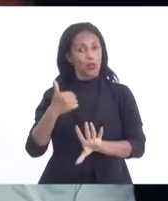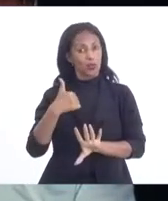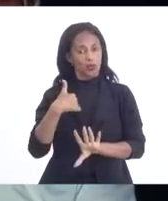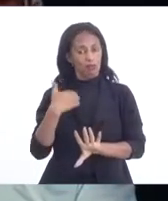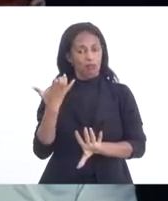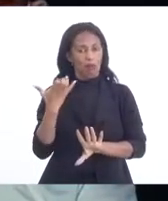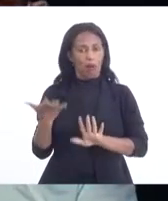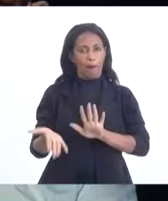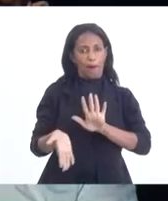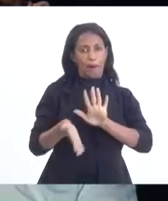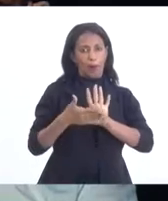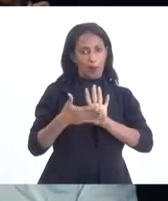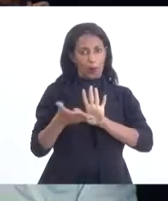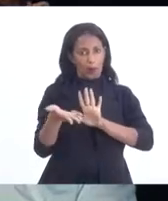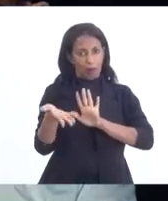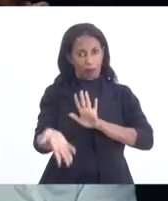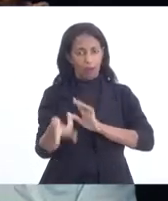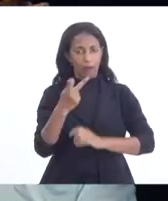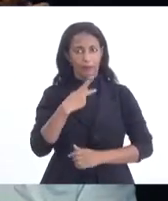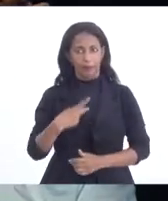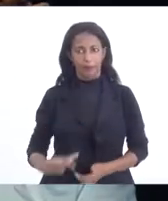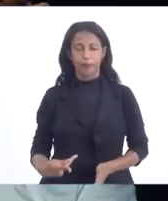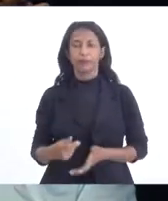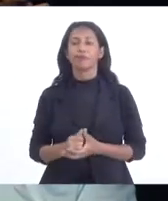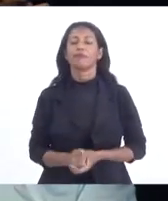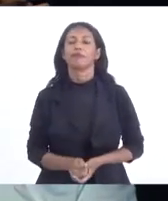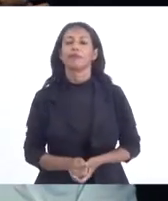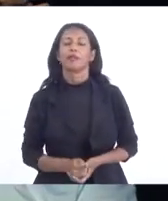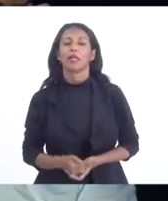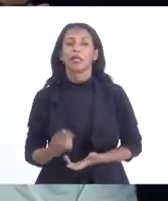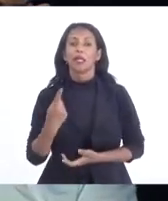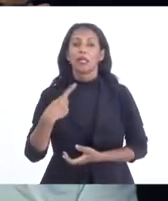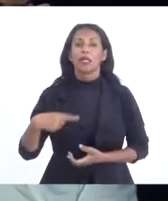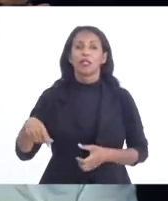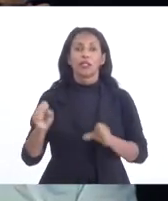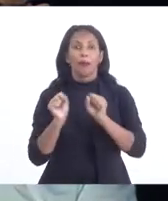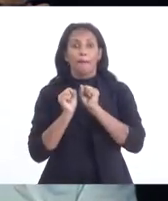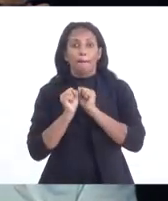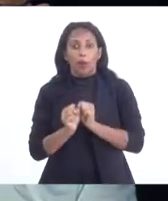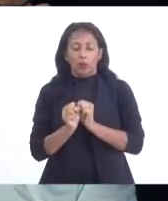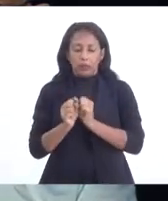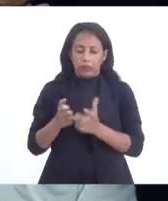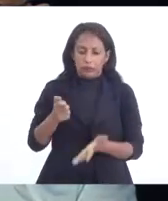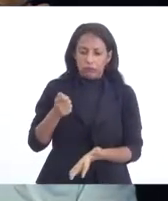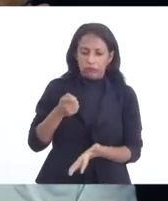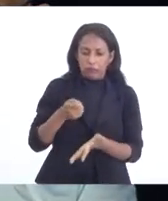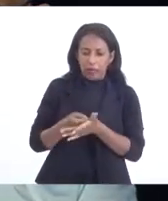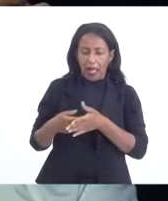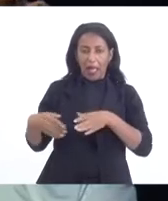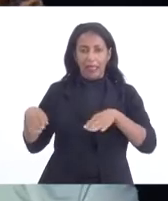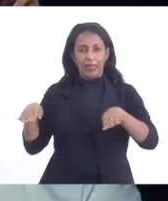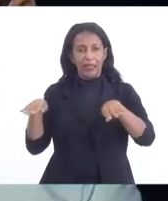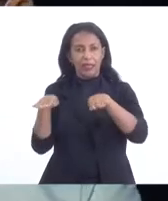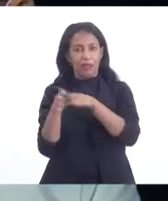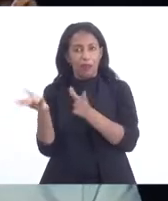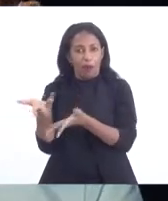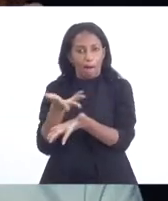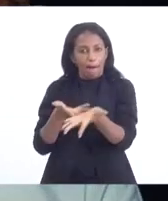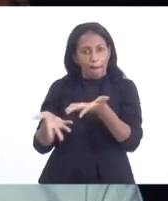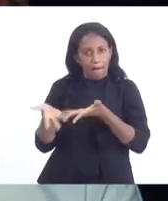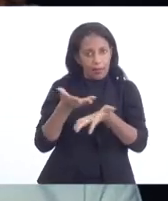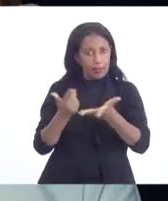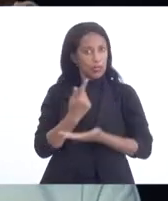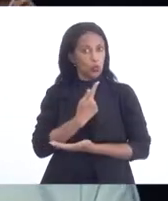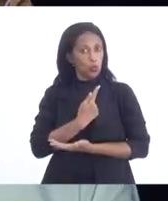propor, presidente André, é que a gente possa efetivamente, a nível, com a parceria nossa